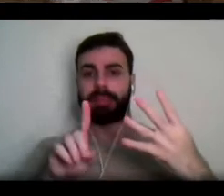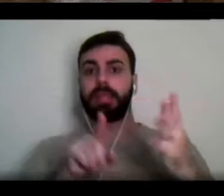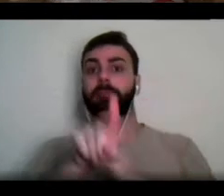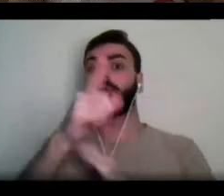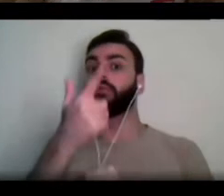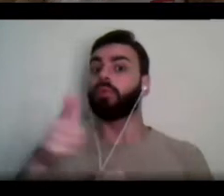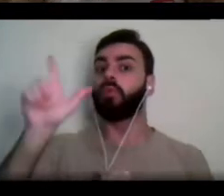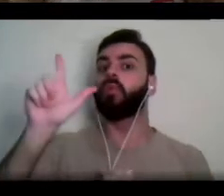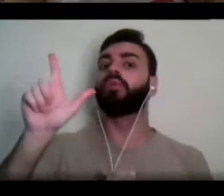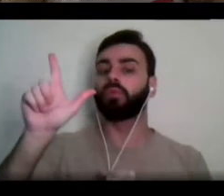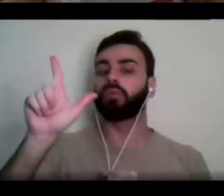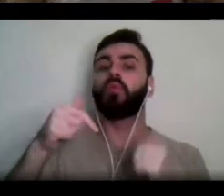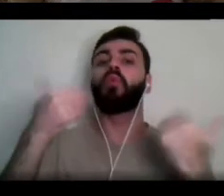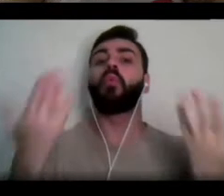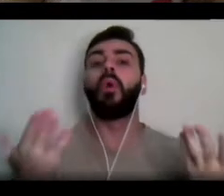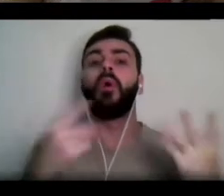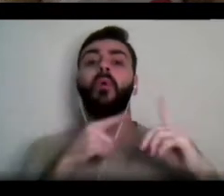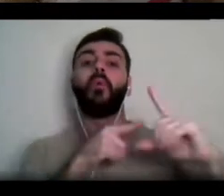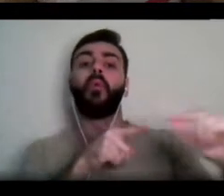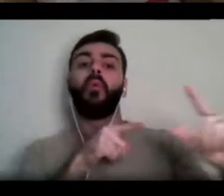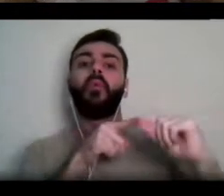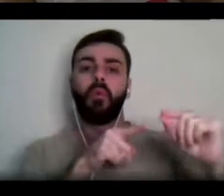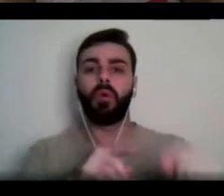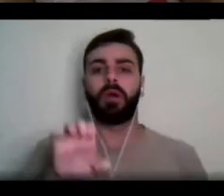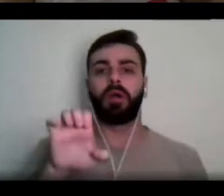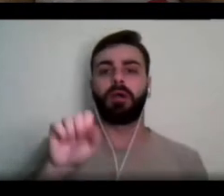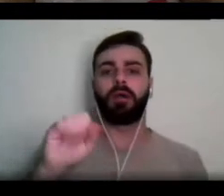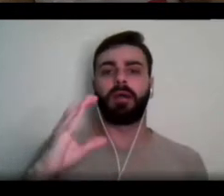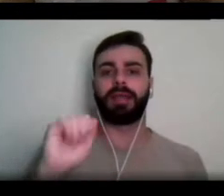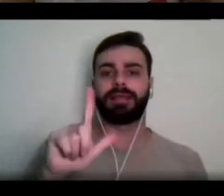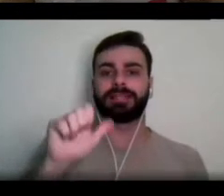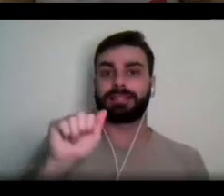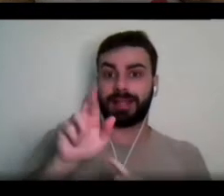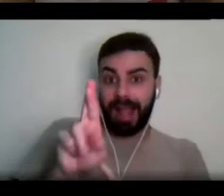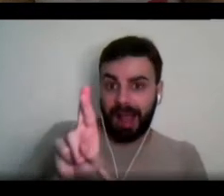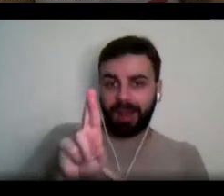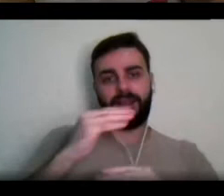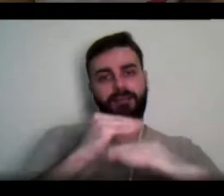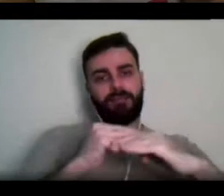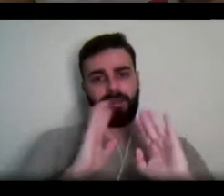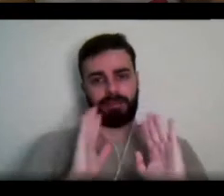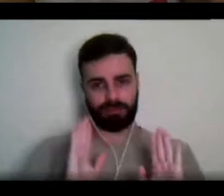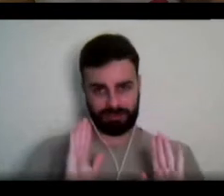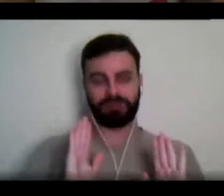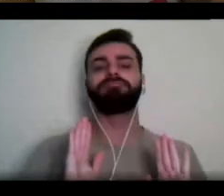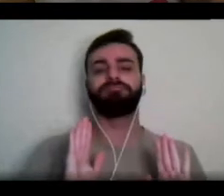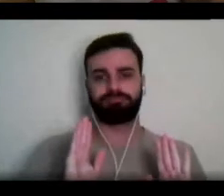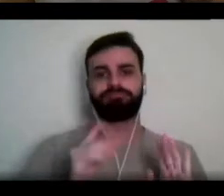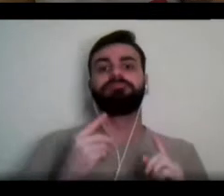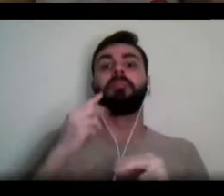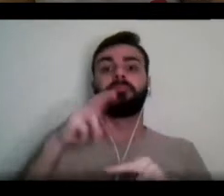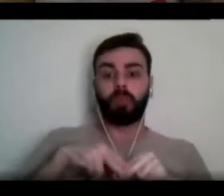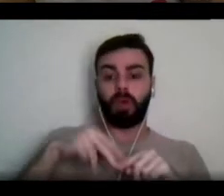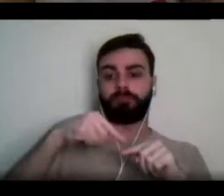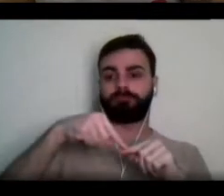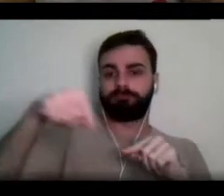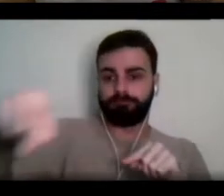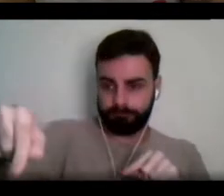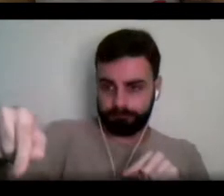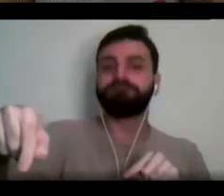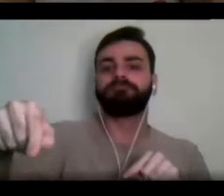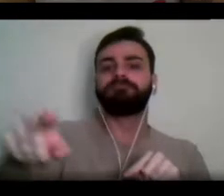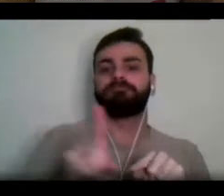ele pergunta a velocidade média. Aqui ele pergunta outra coisa. qual a velocidade escalar